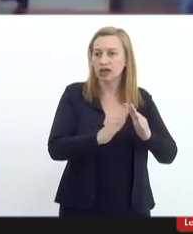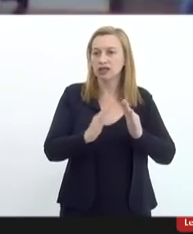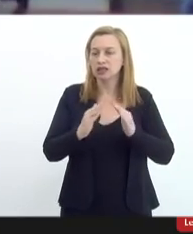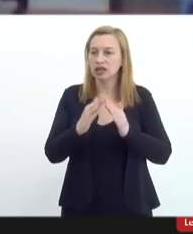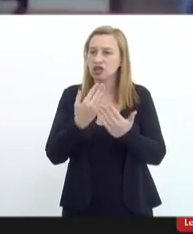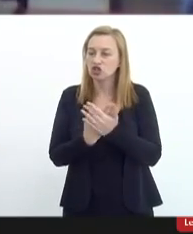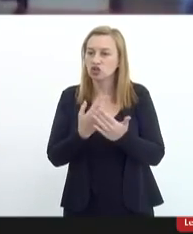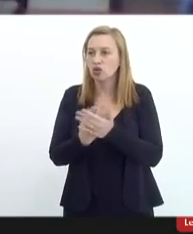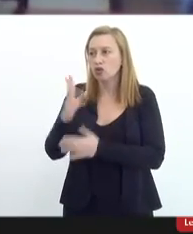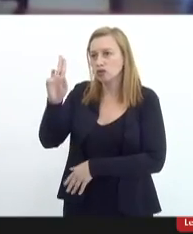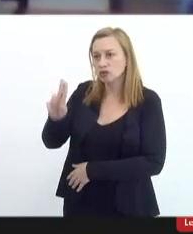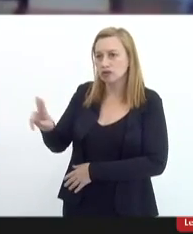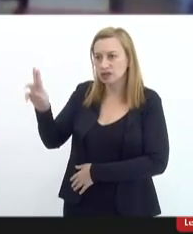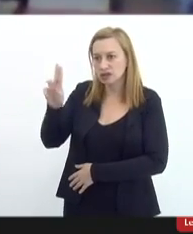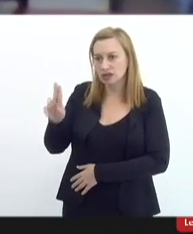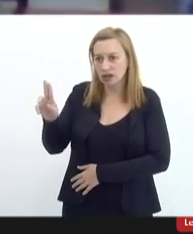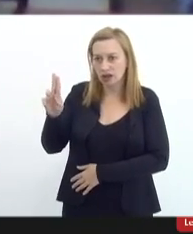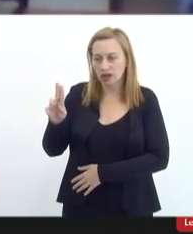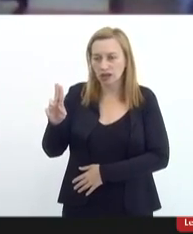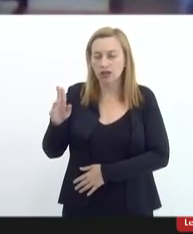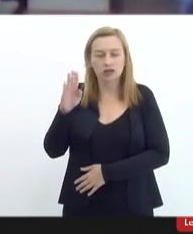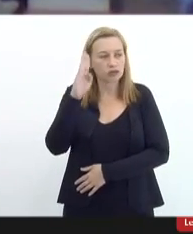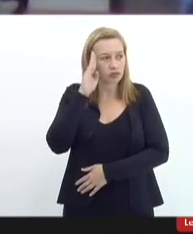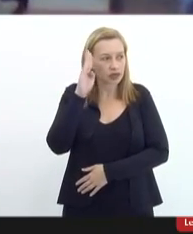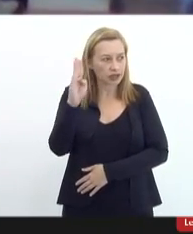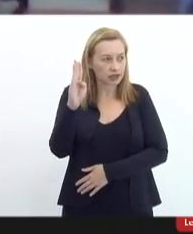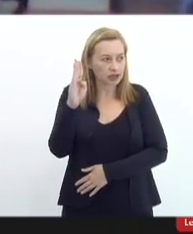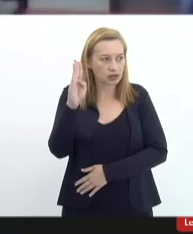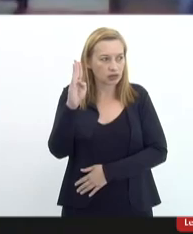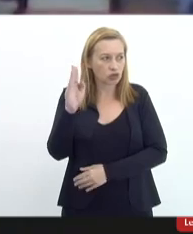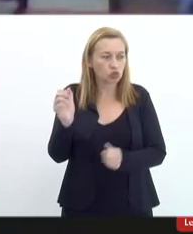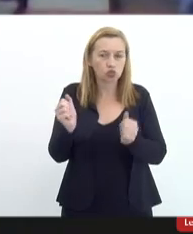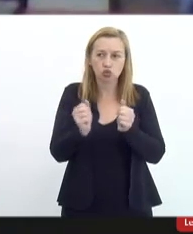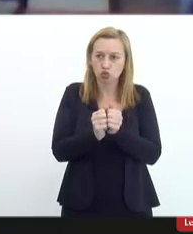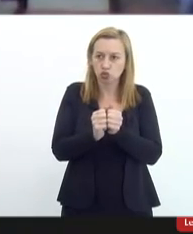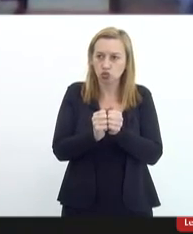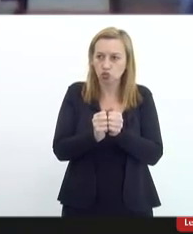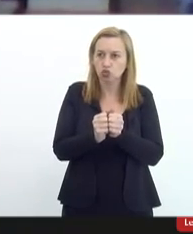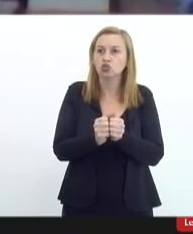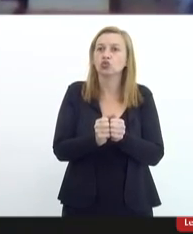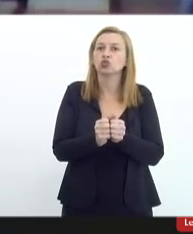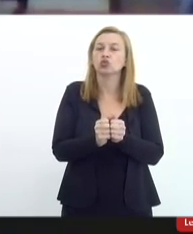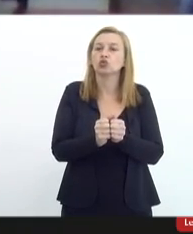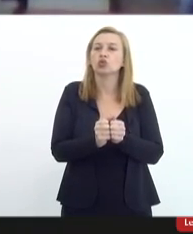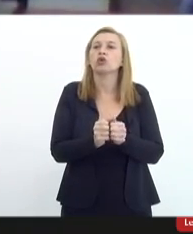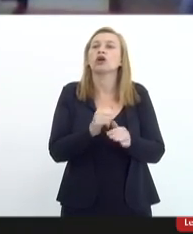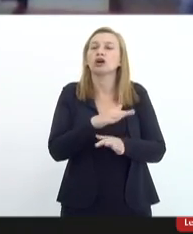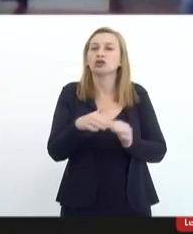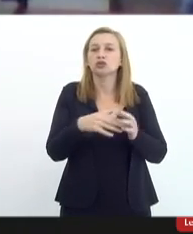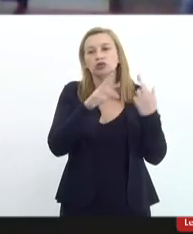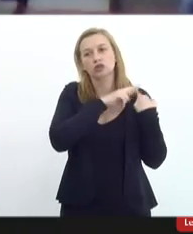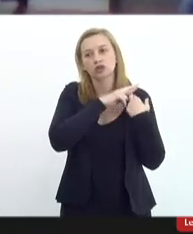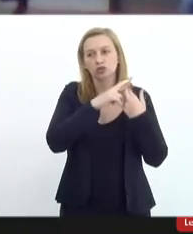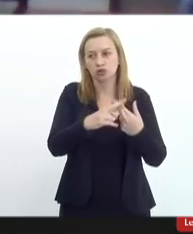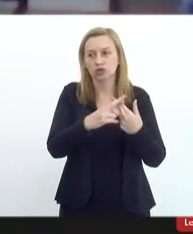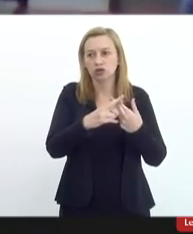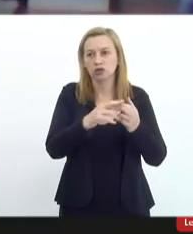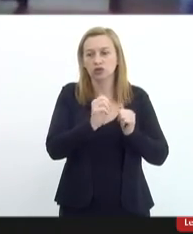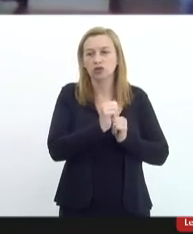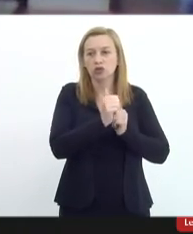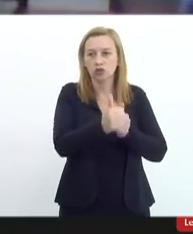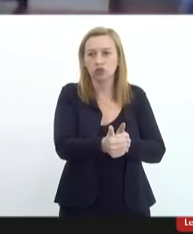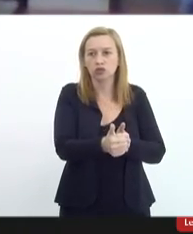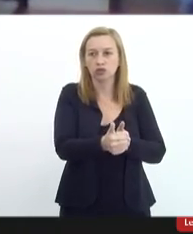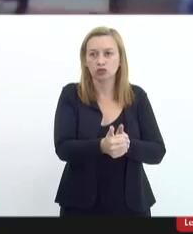na universidade e, principalmente, junto àqueles que são responsáveis por conduzir os destinos